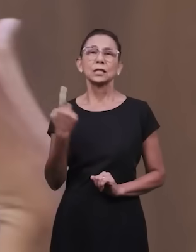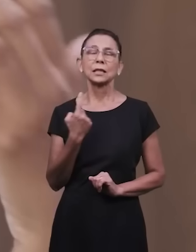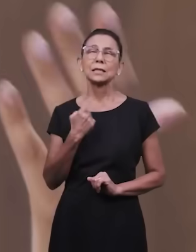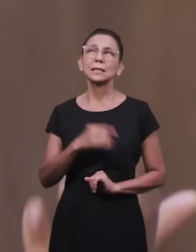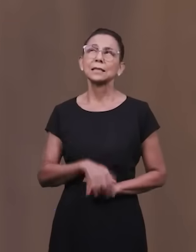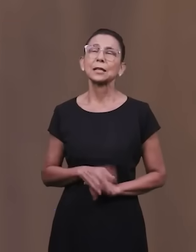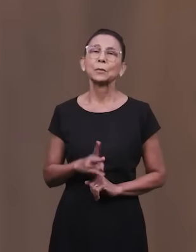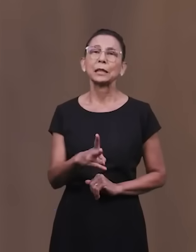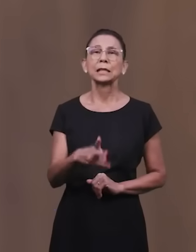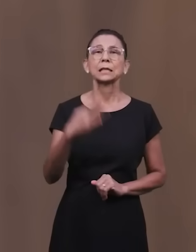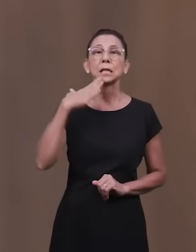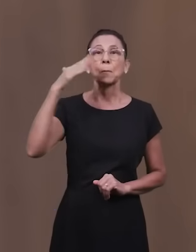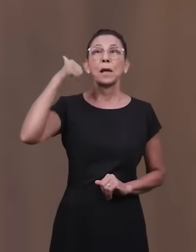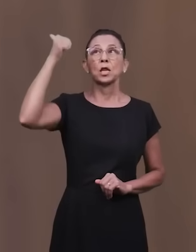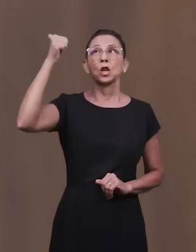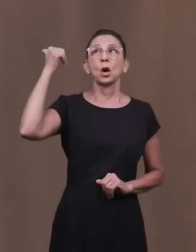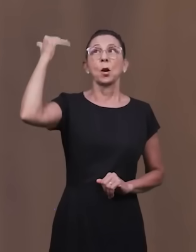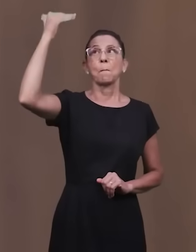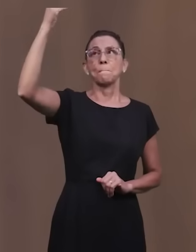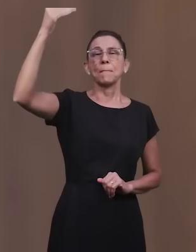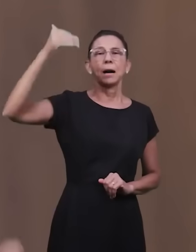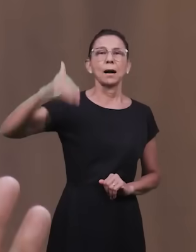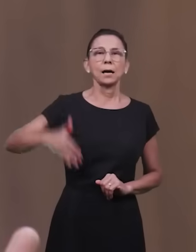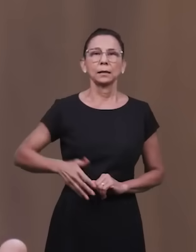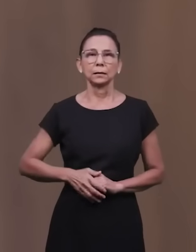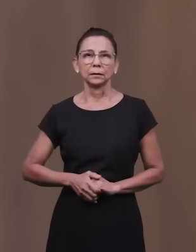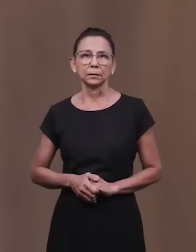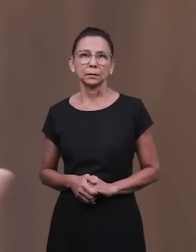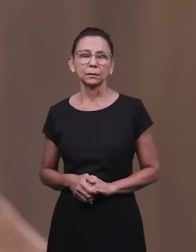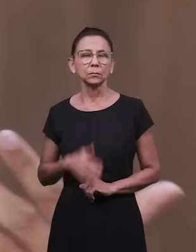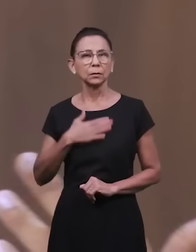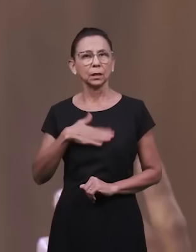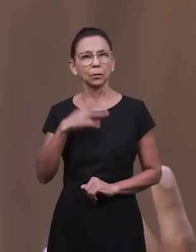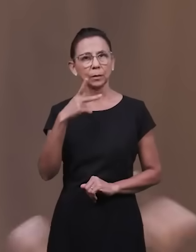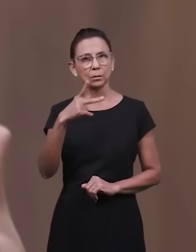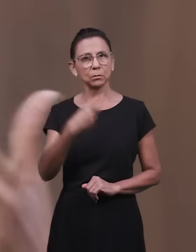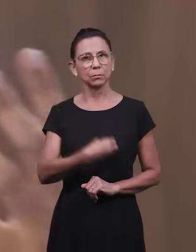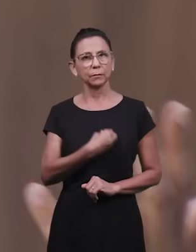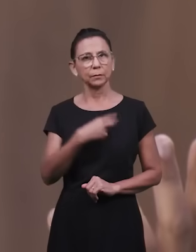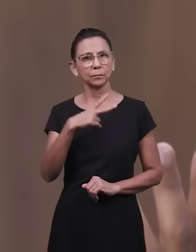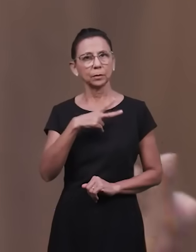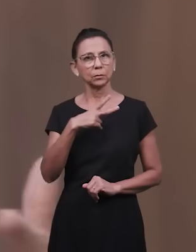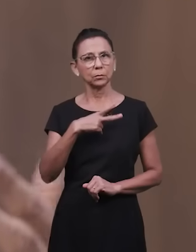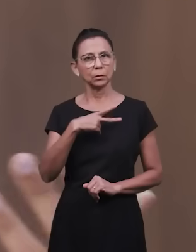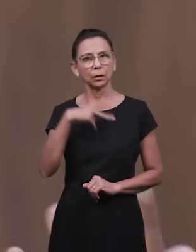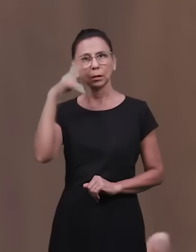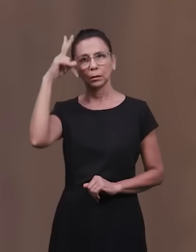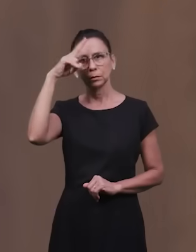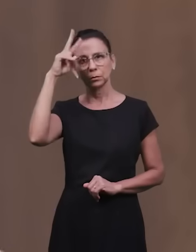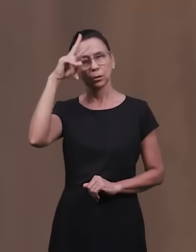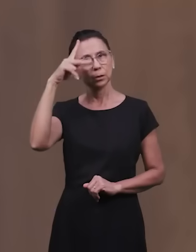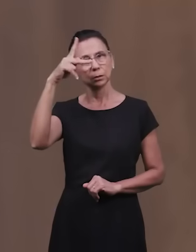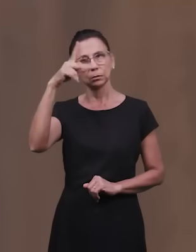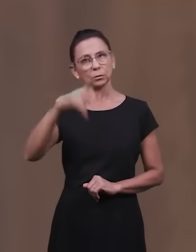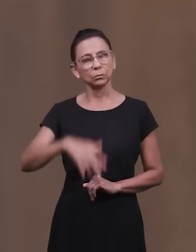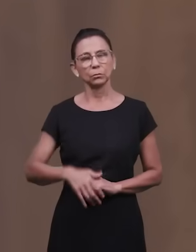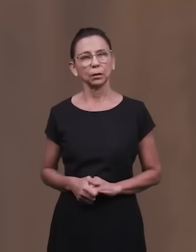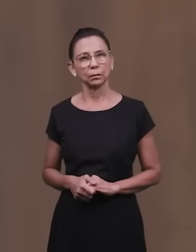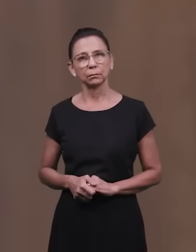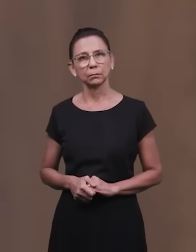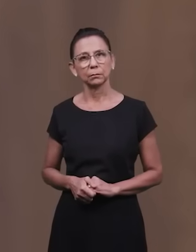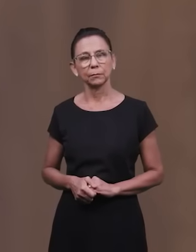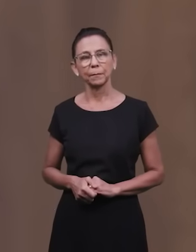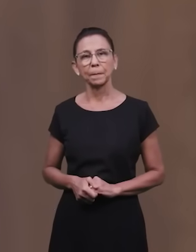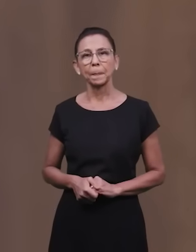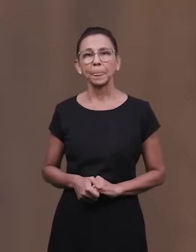parece que tem que ser primeiro que os outros e tem que ser melhor que todo mundo. Calma, é a sua vida, é a sua história, vai construindo.